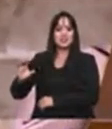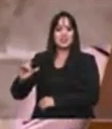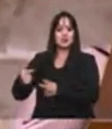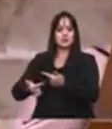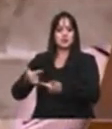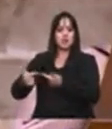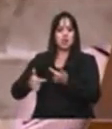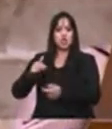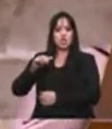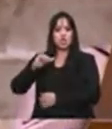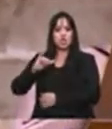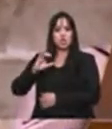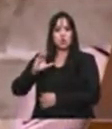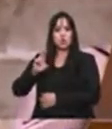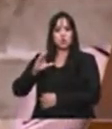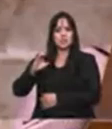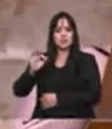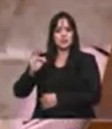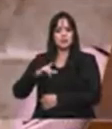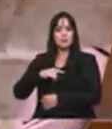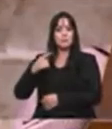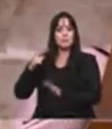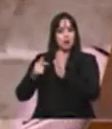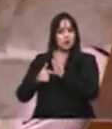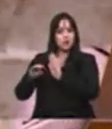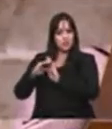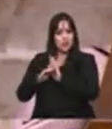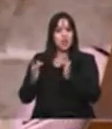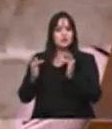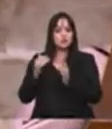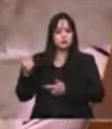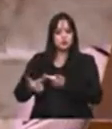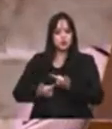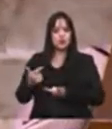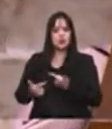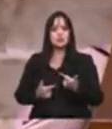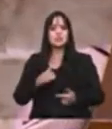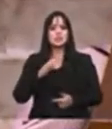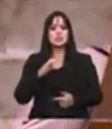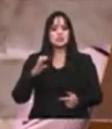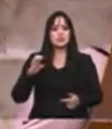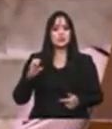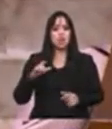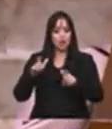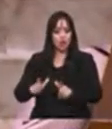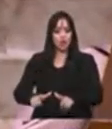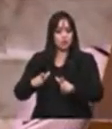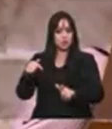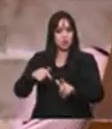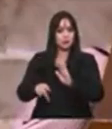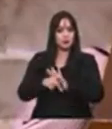do IUCEF, e o que aponta os registros de acessos dos funcionários na sede